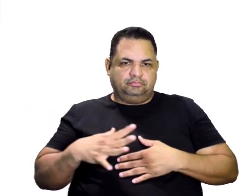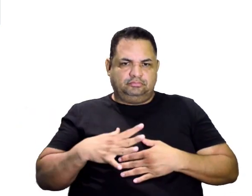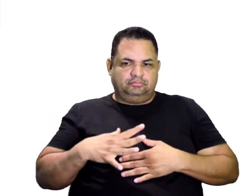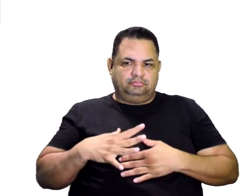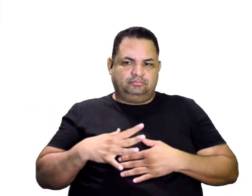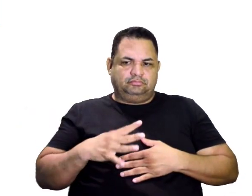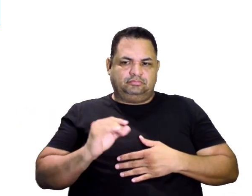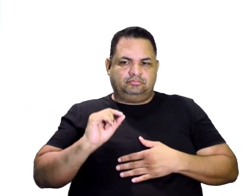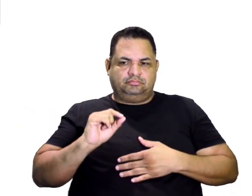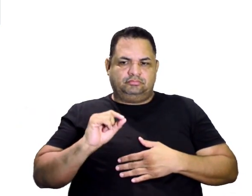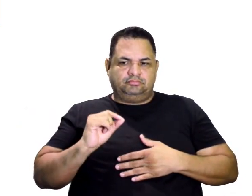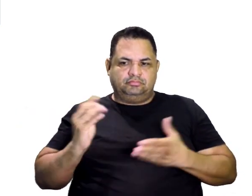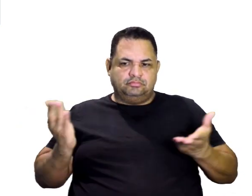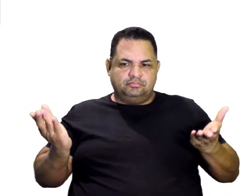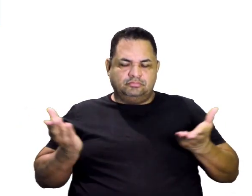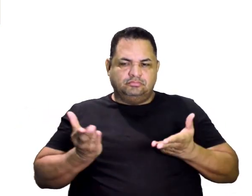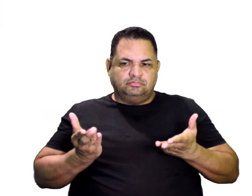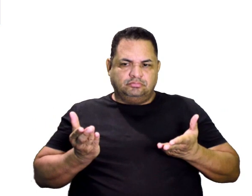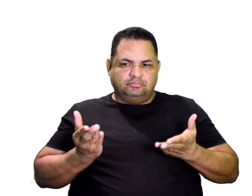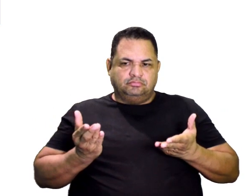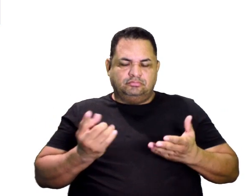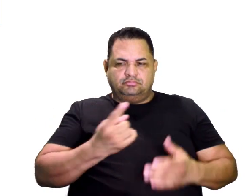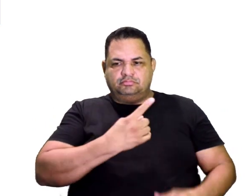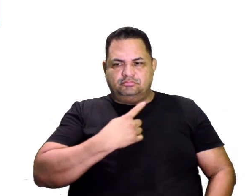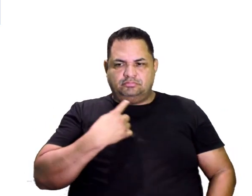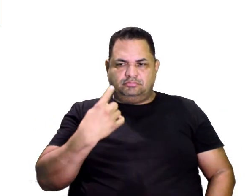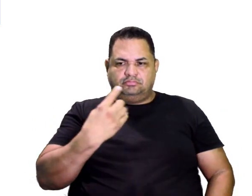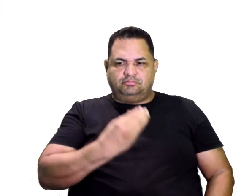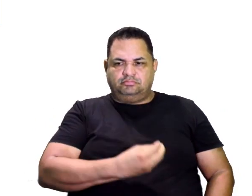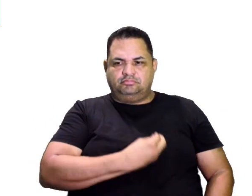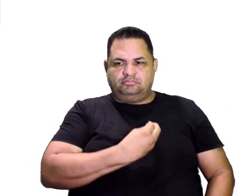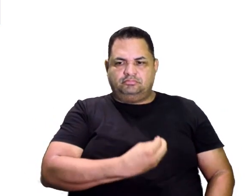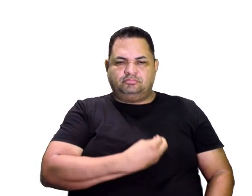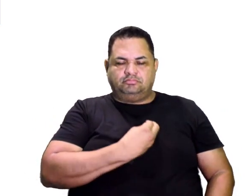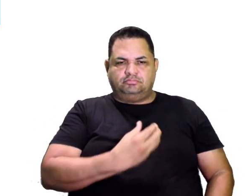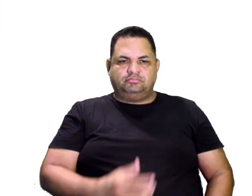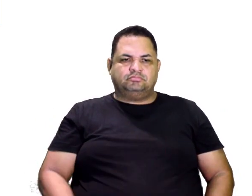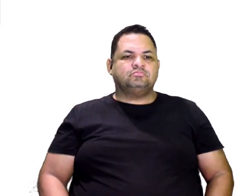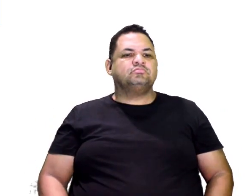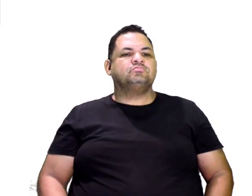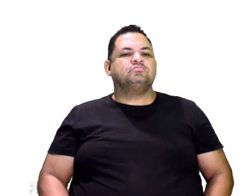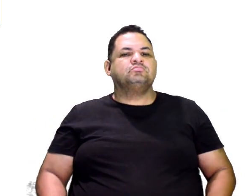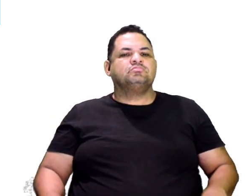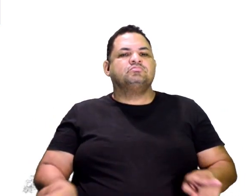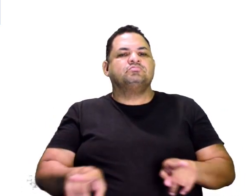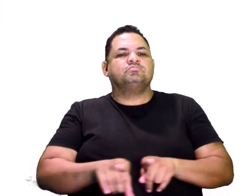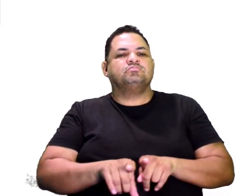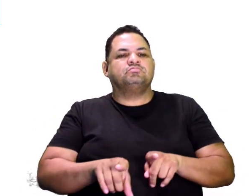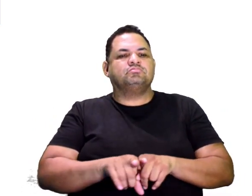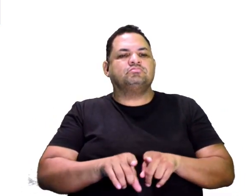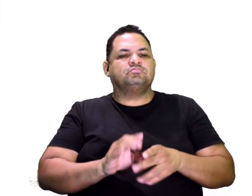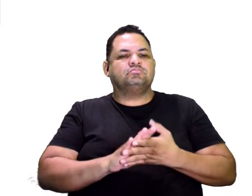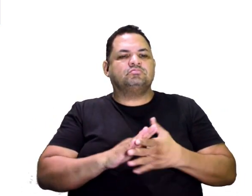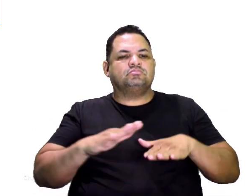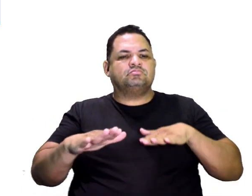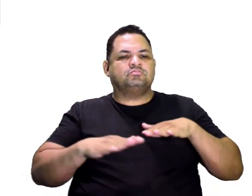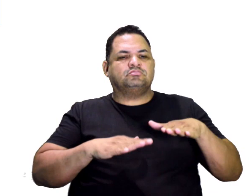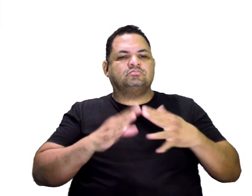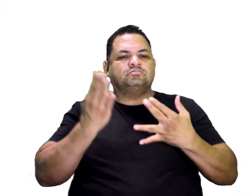contemporaneidade, que é aquilo que acontece ao mesmo tempo que a gente vive. E tem também o